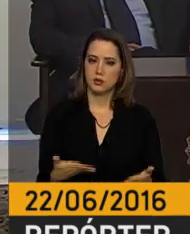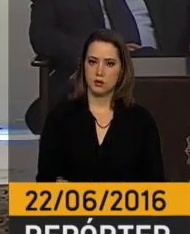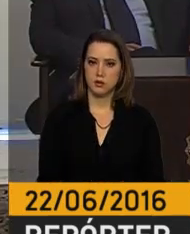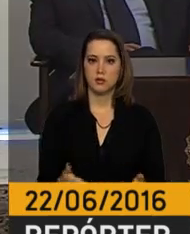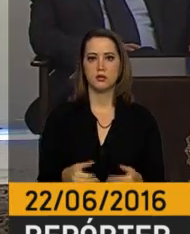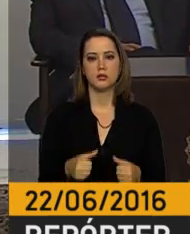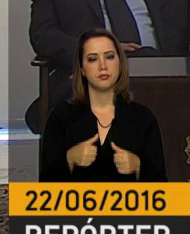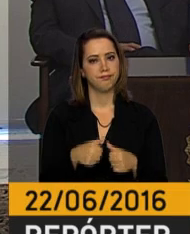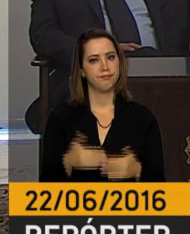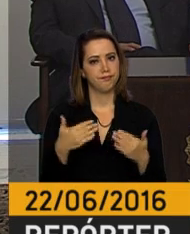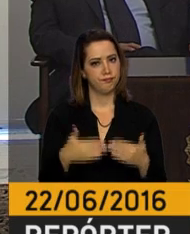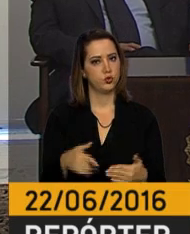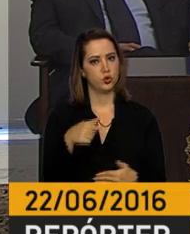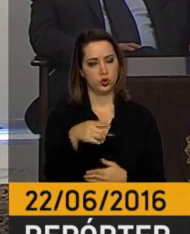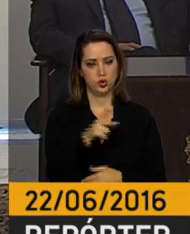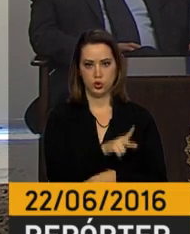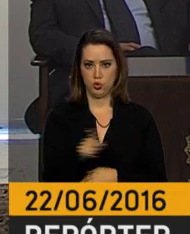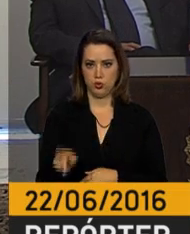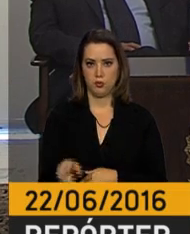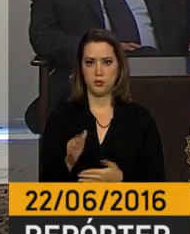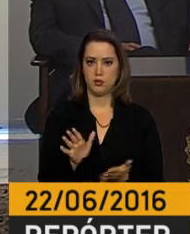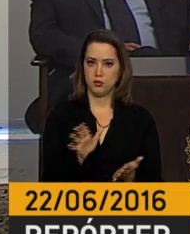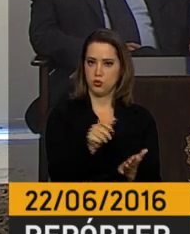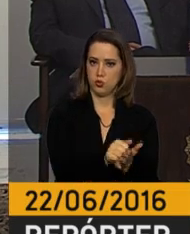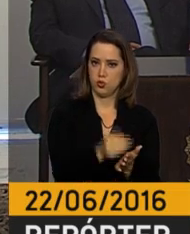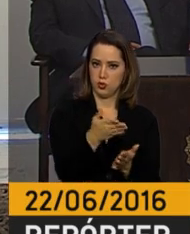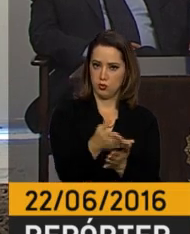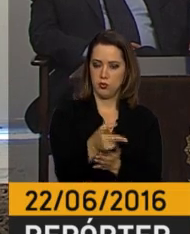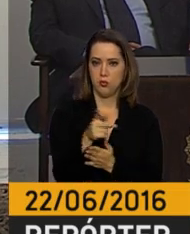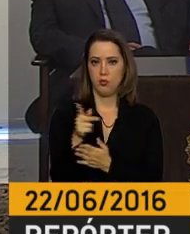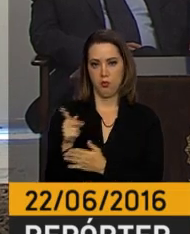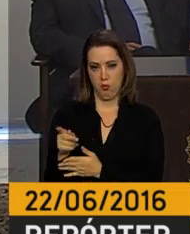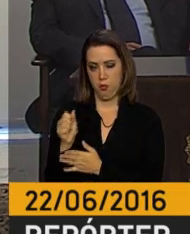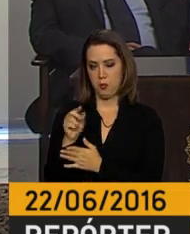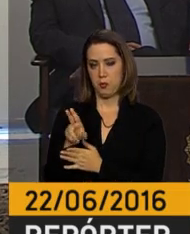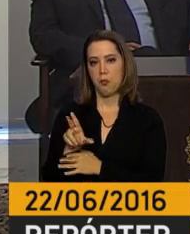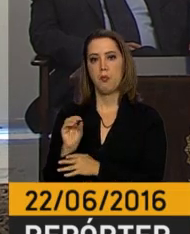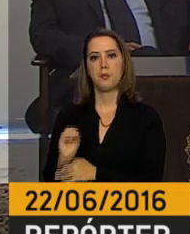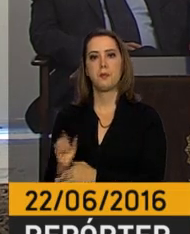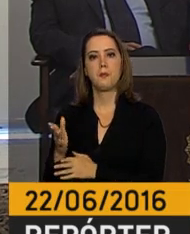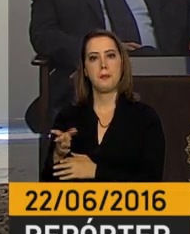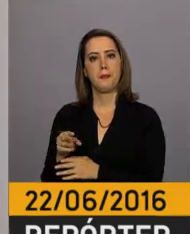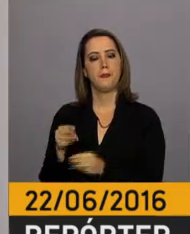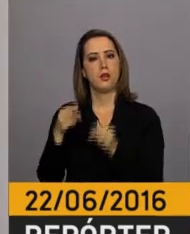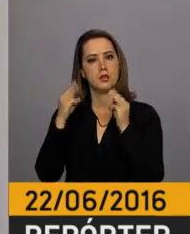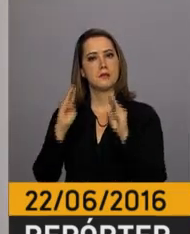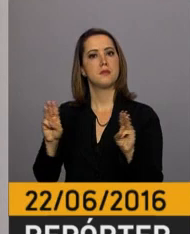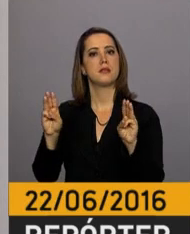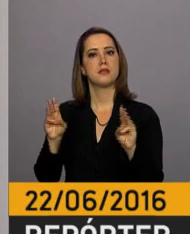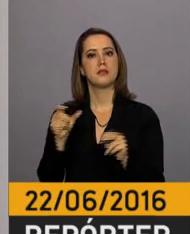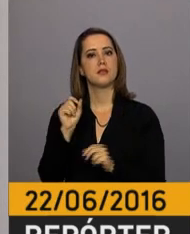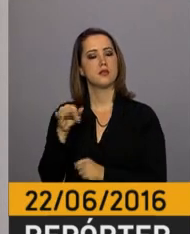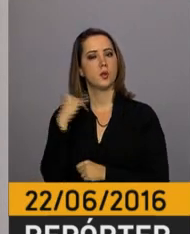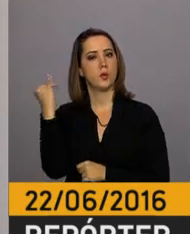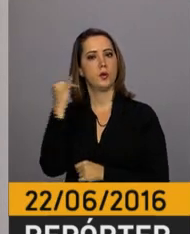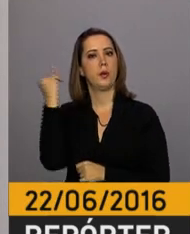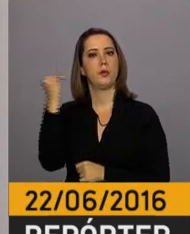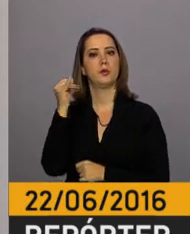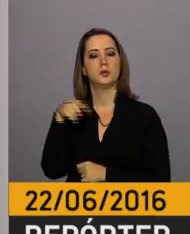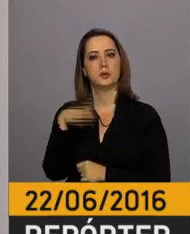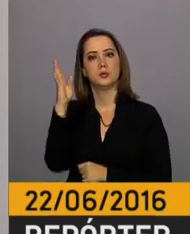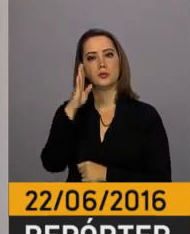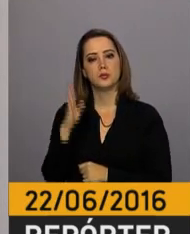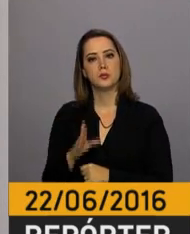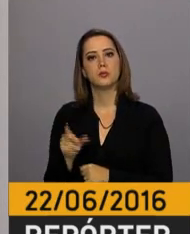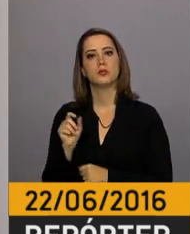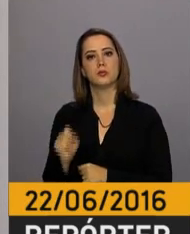do presidente e dando posse a ao Paulo nessa missão missão importante pro país pelas funções todas que o